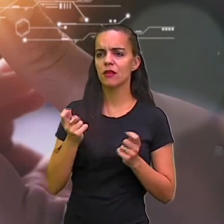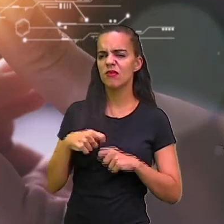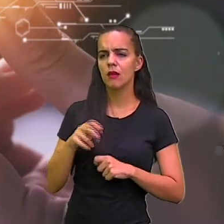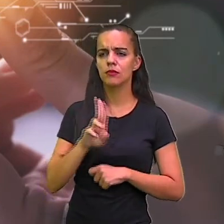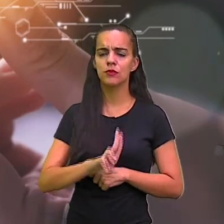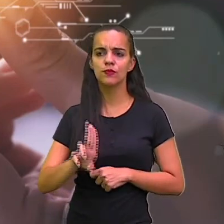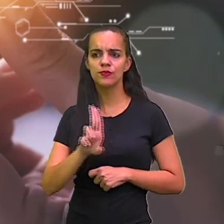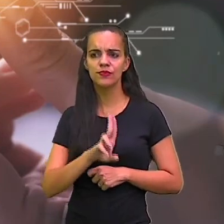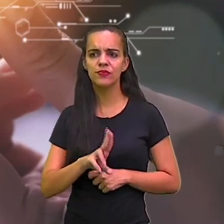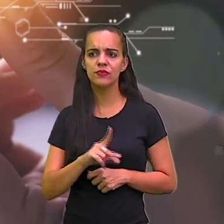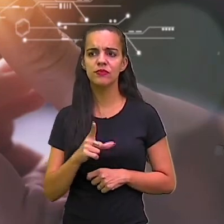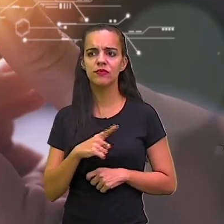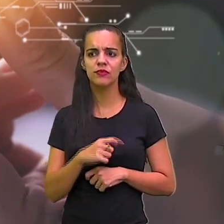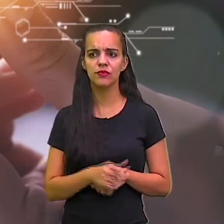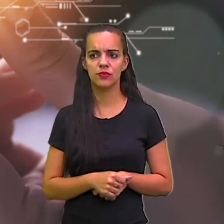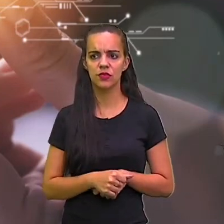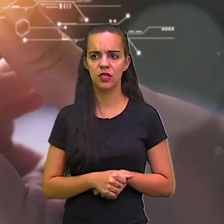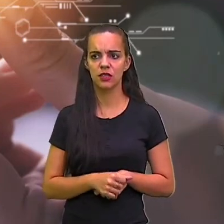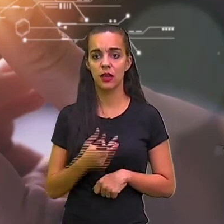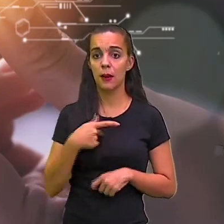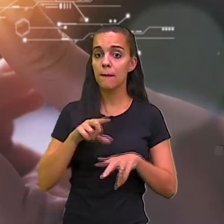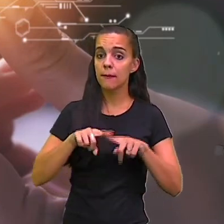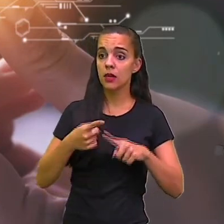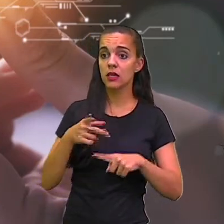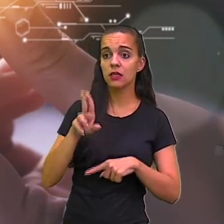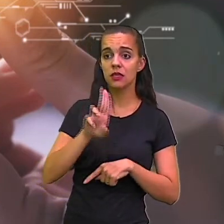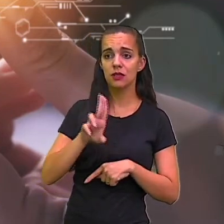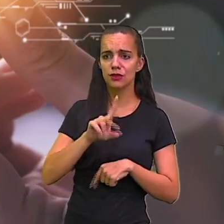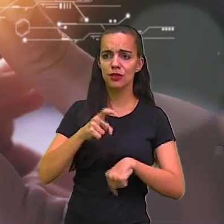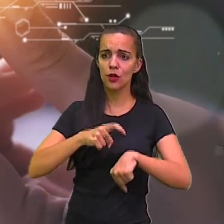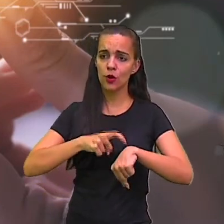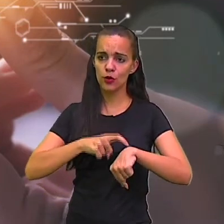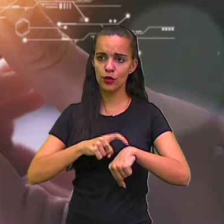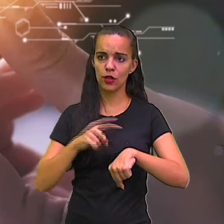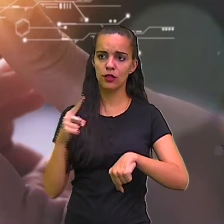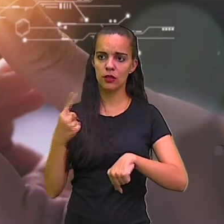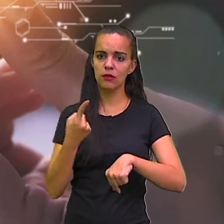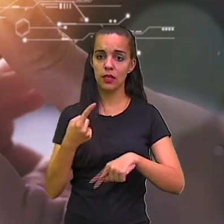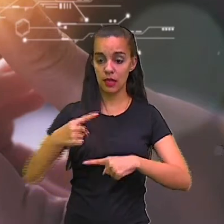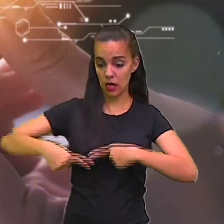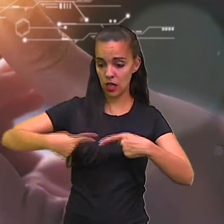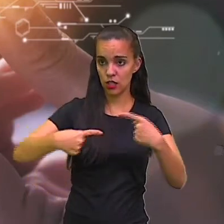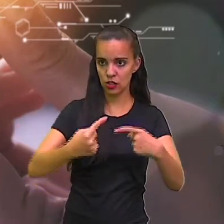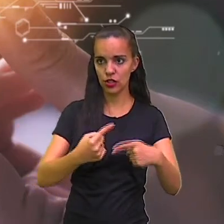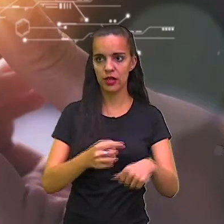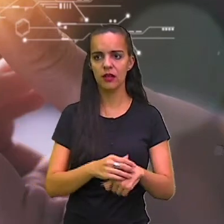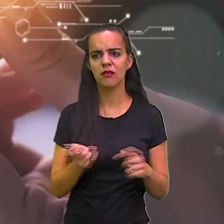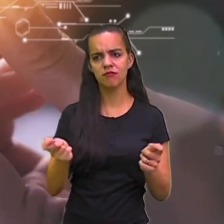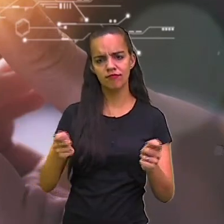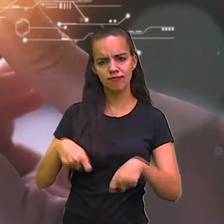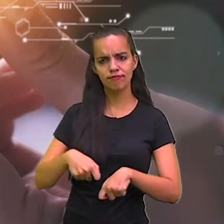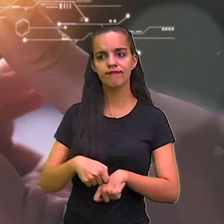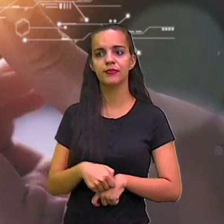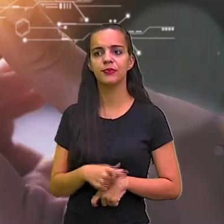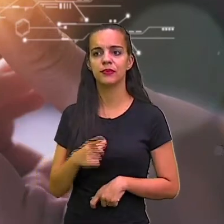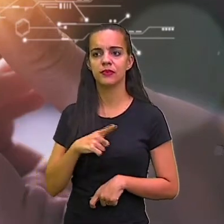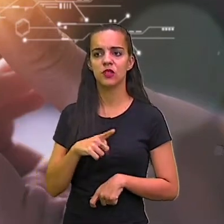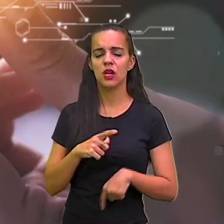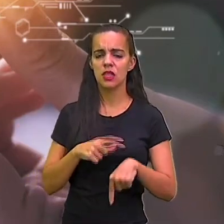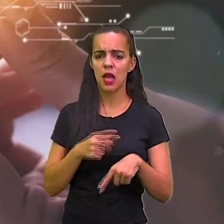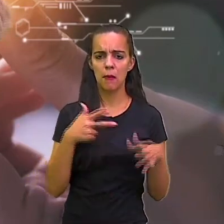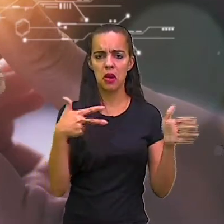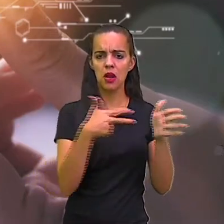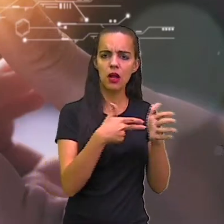disponível então para ser utilizada no momento em que é gerada nos vindo funcionar